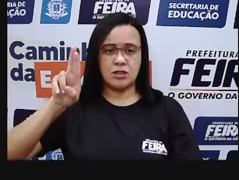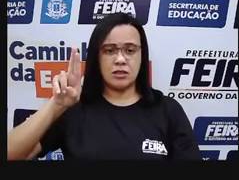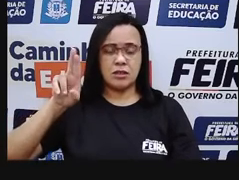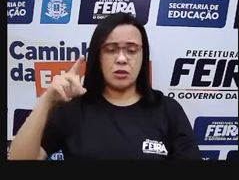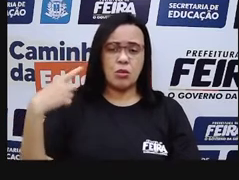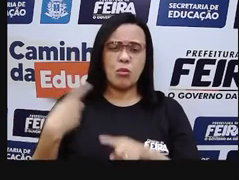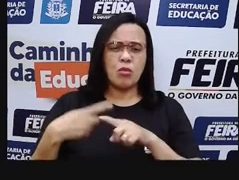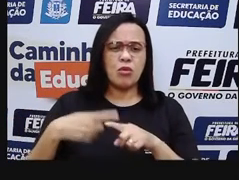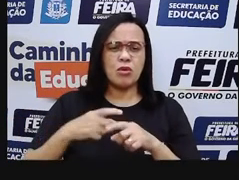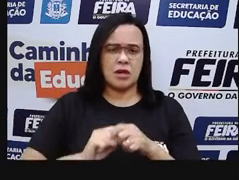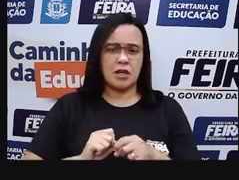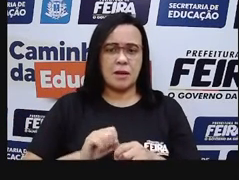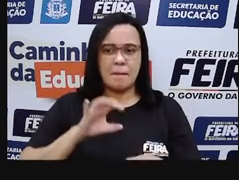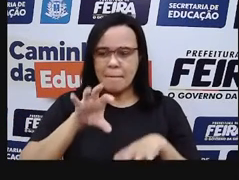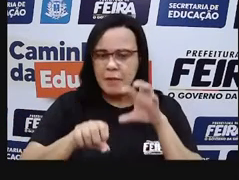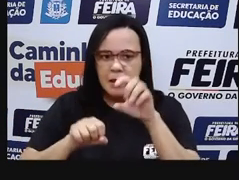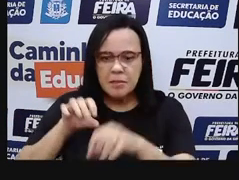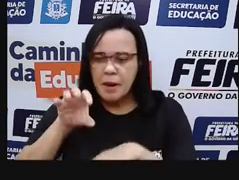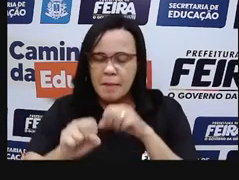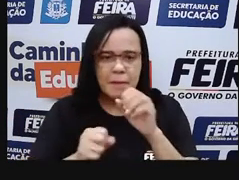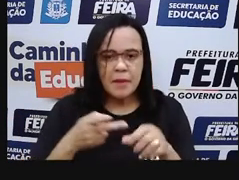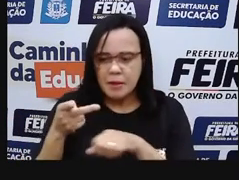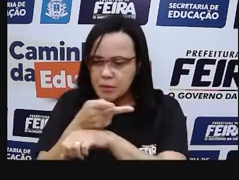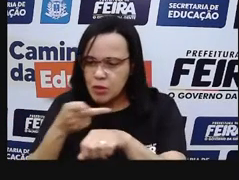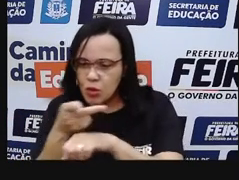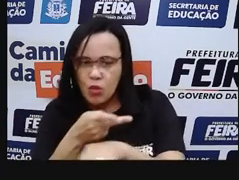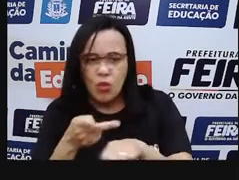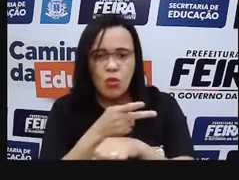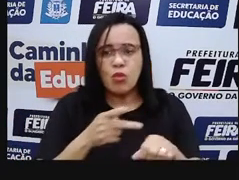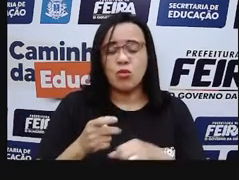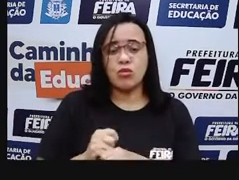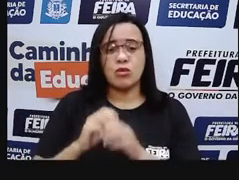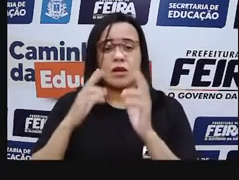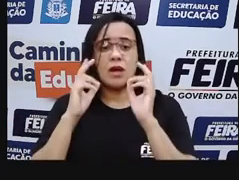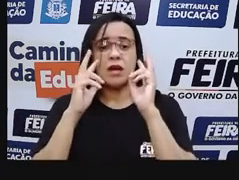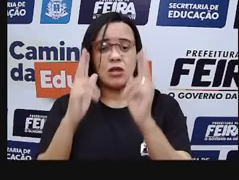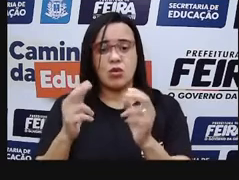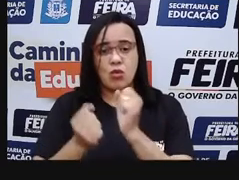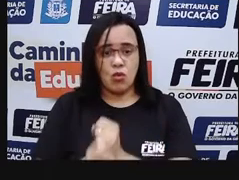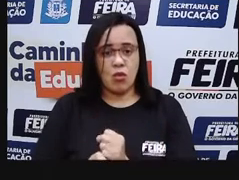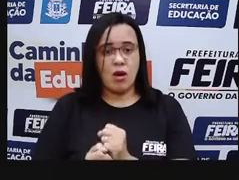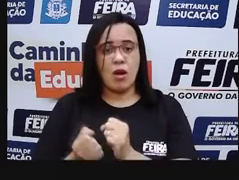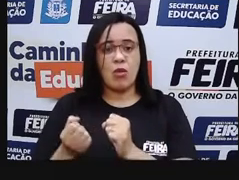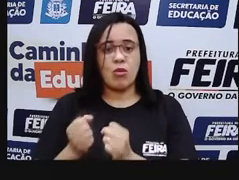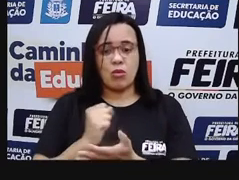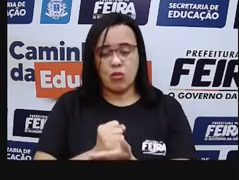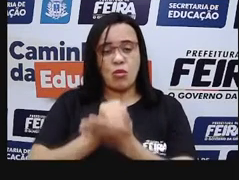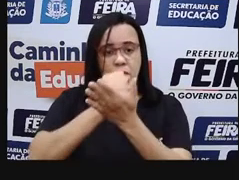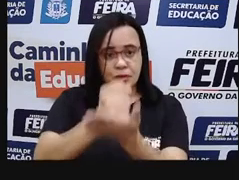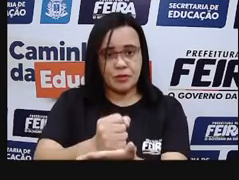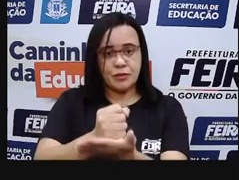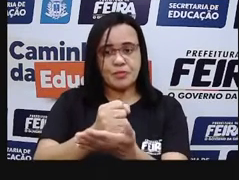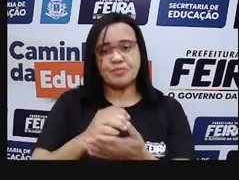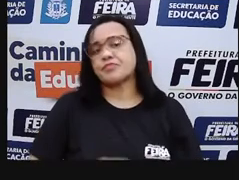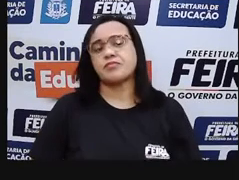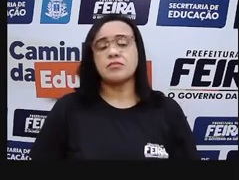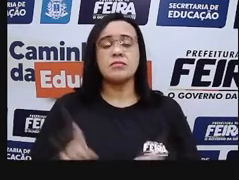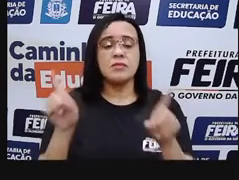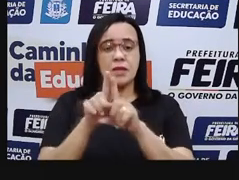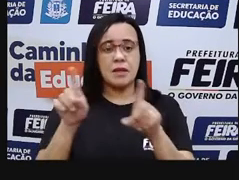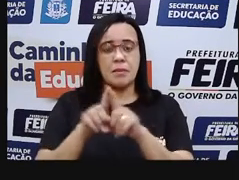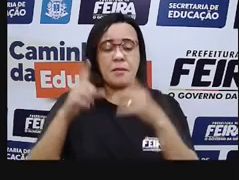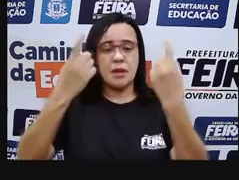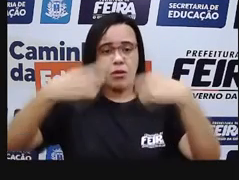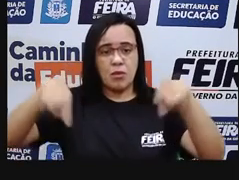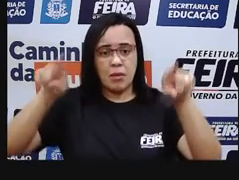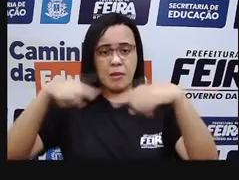né de suporte assim como Graciela filho a tradução uma música de